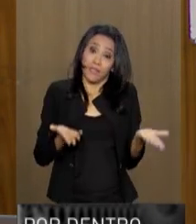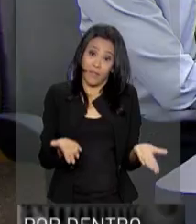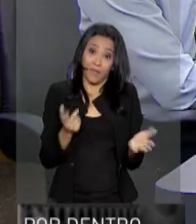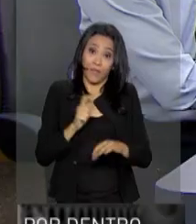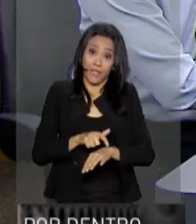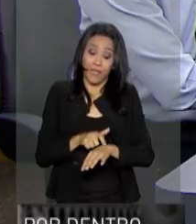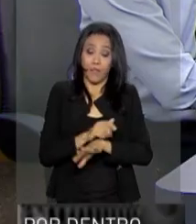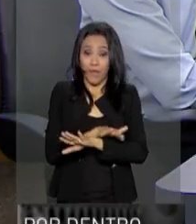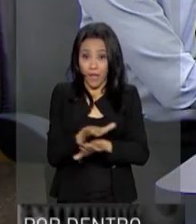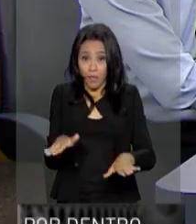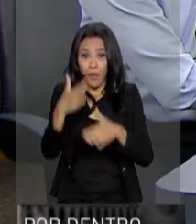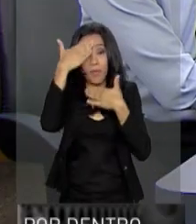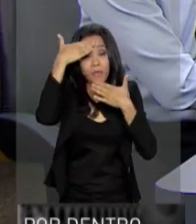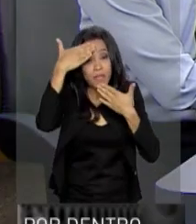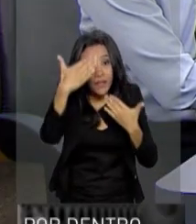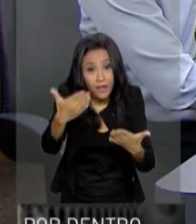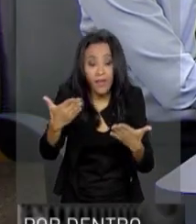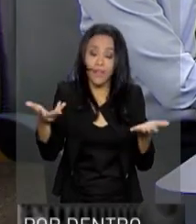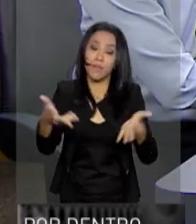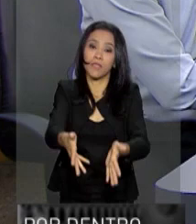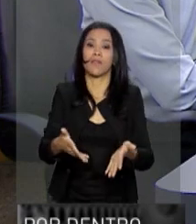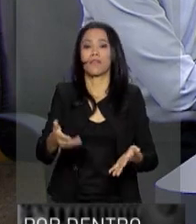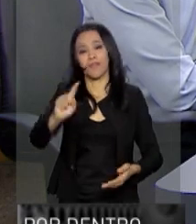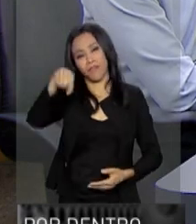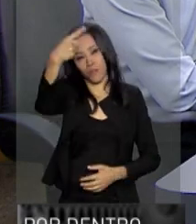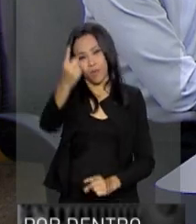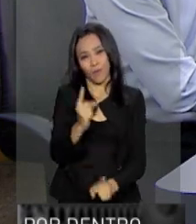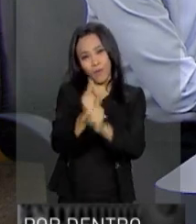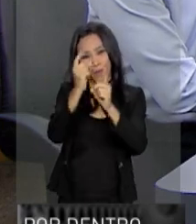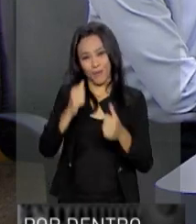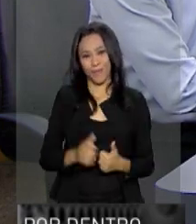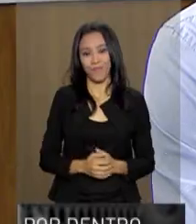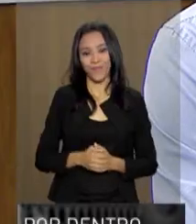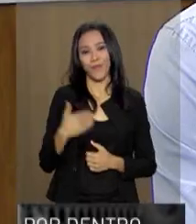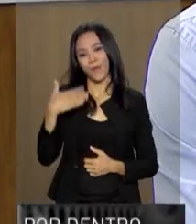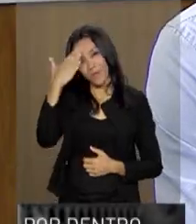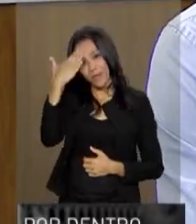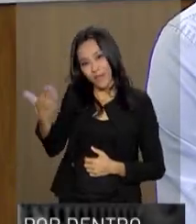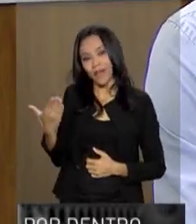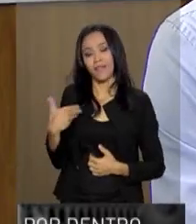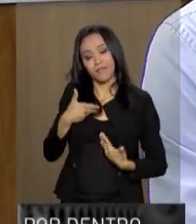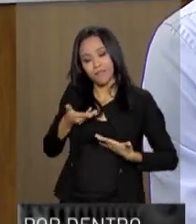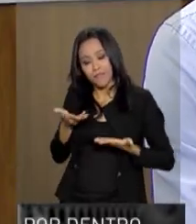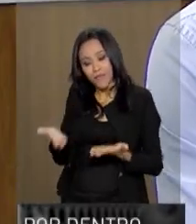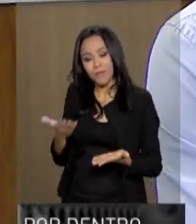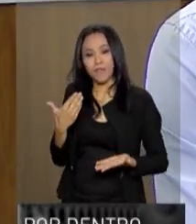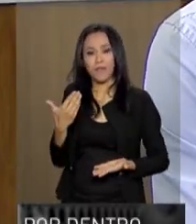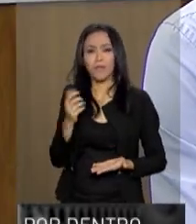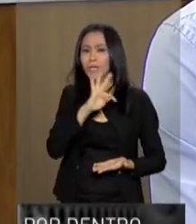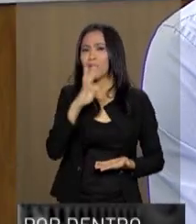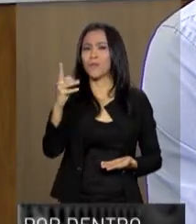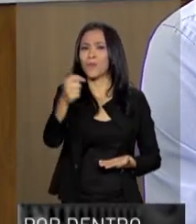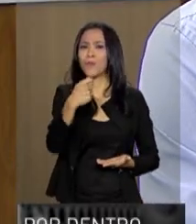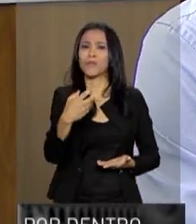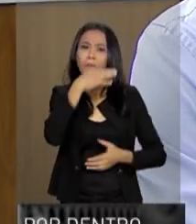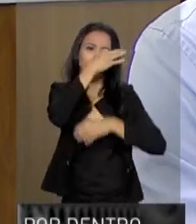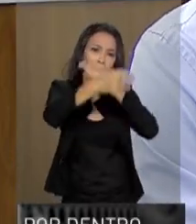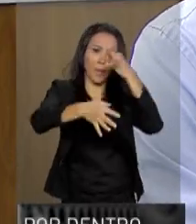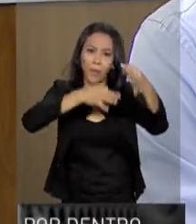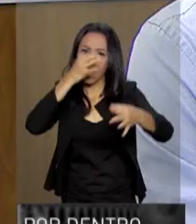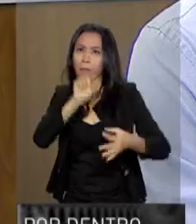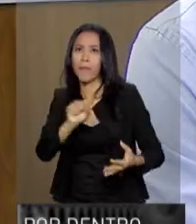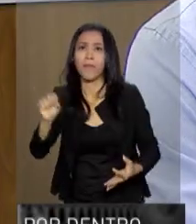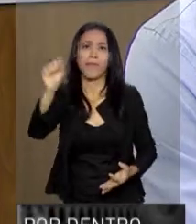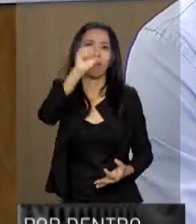tempo chegou ao fim muito obrigada pela sua participação em uma próxima oportunidade será obrigado pela participação e todos que participaram conosco desse